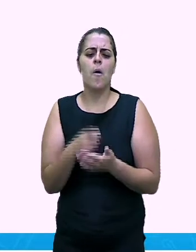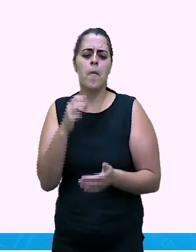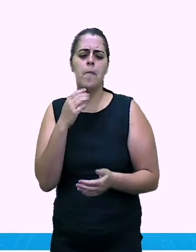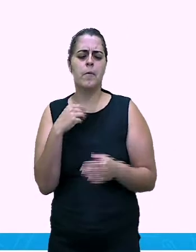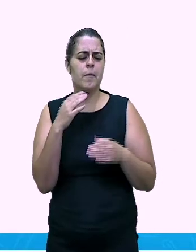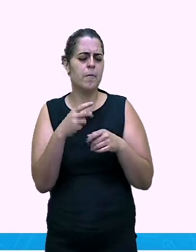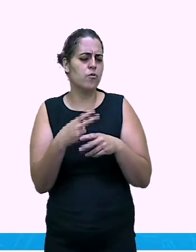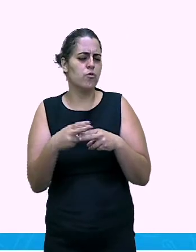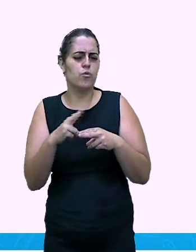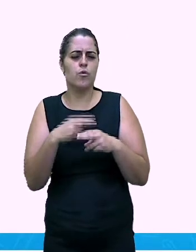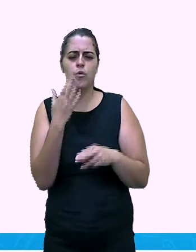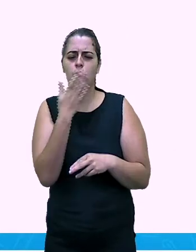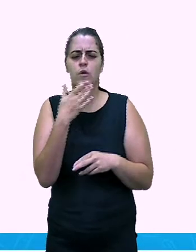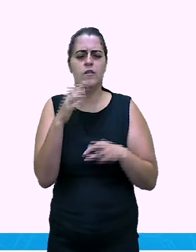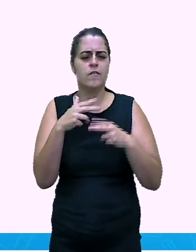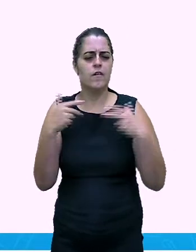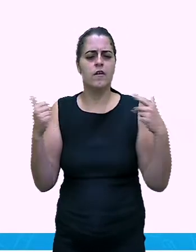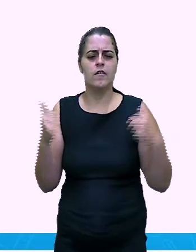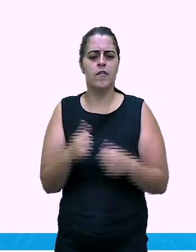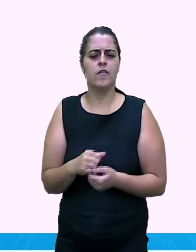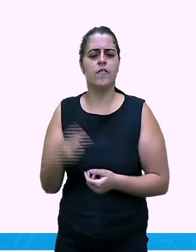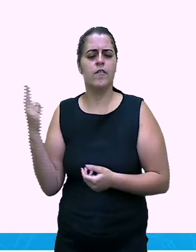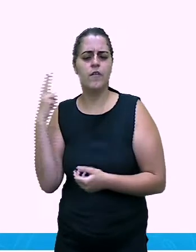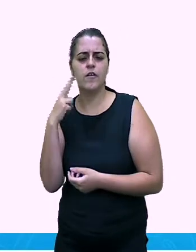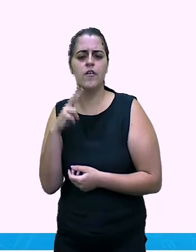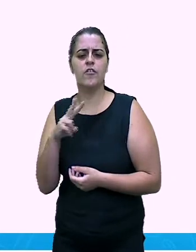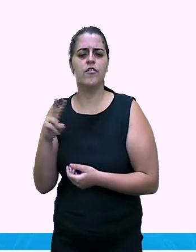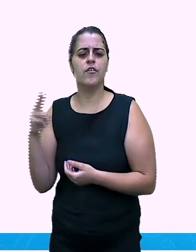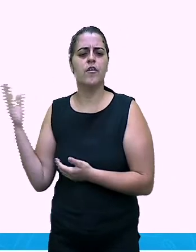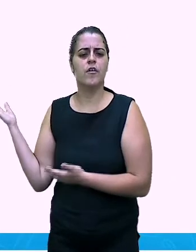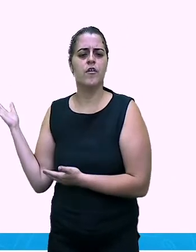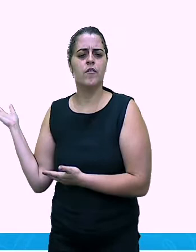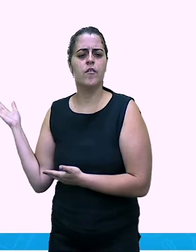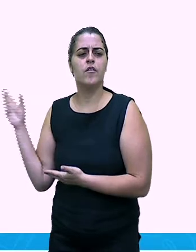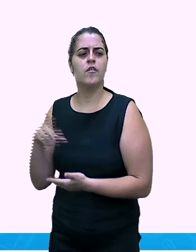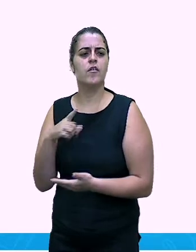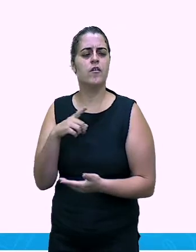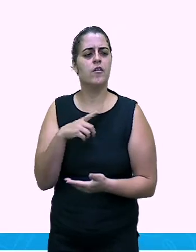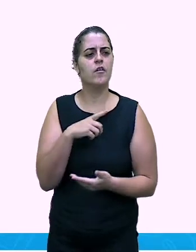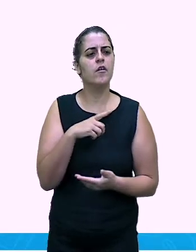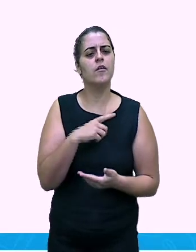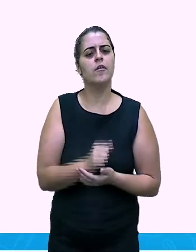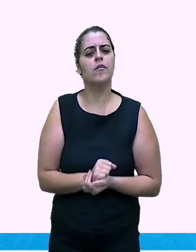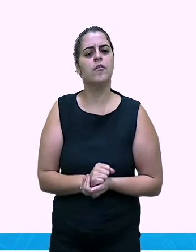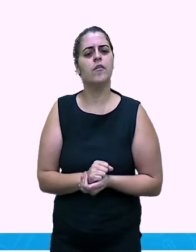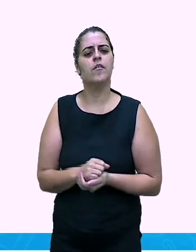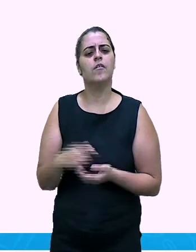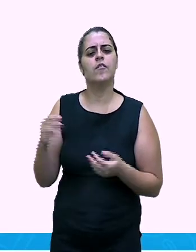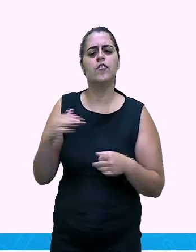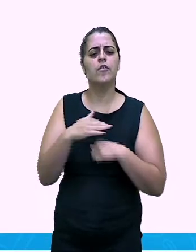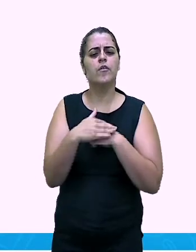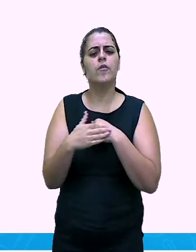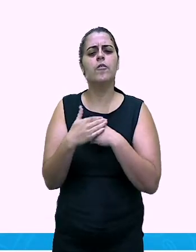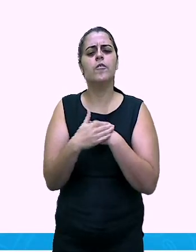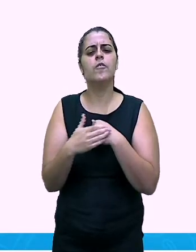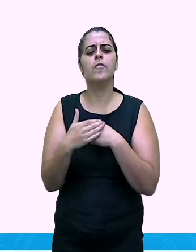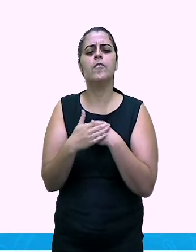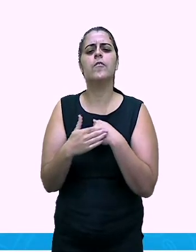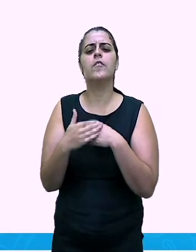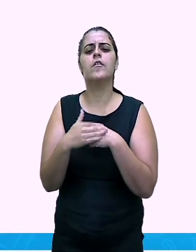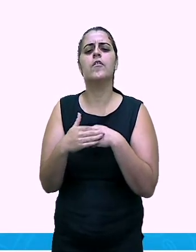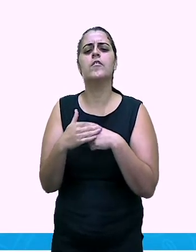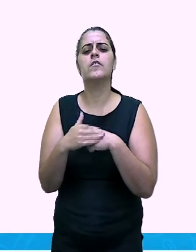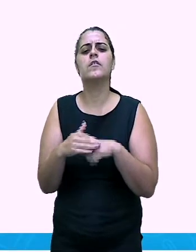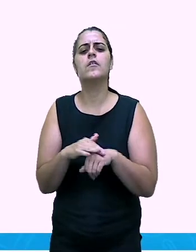e chocolate? Verifica aqui que nós temos o balão de conversa.